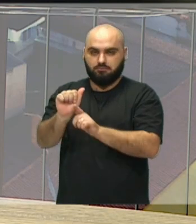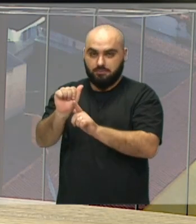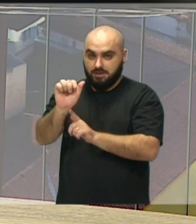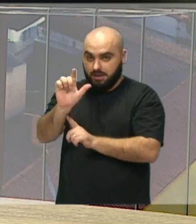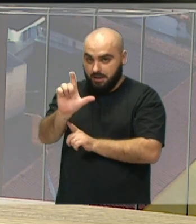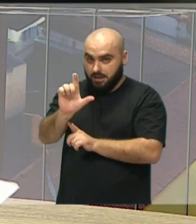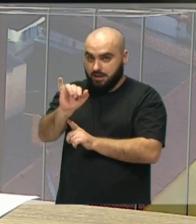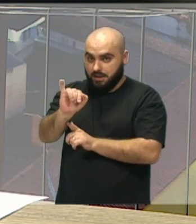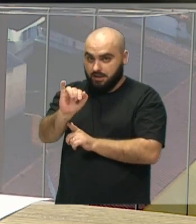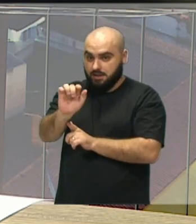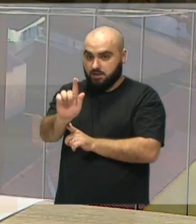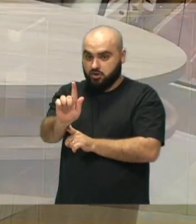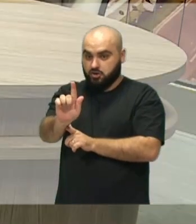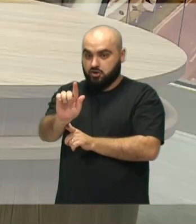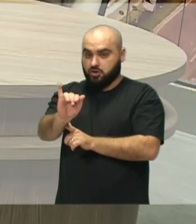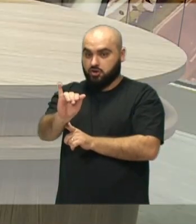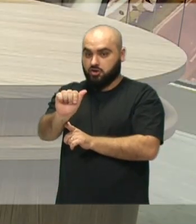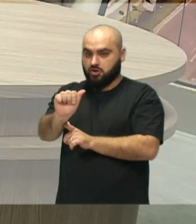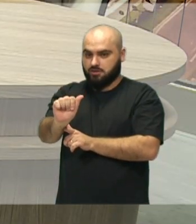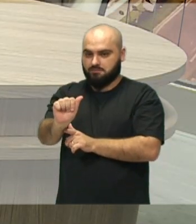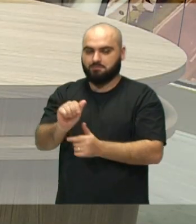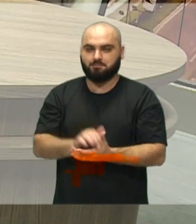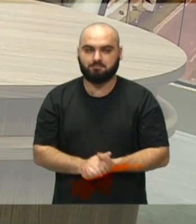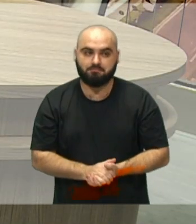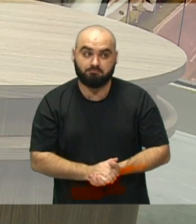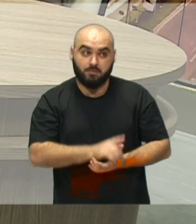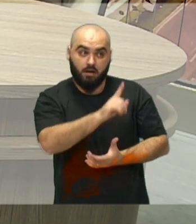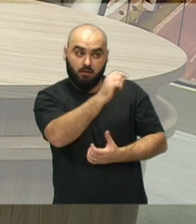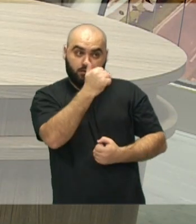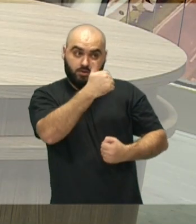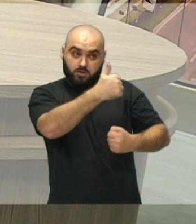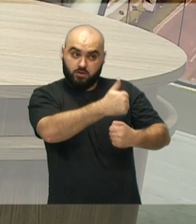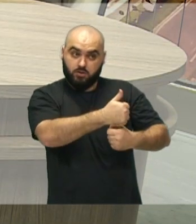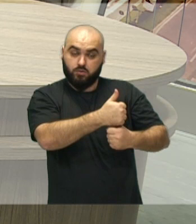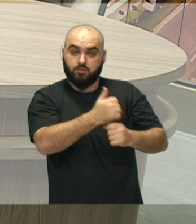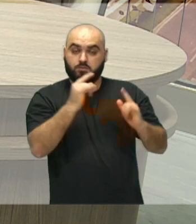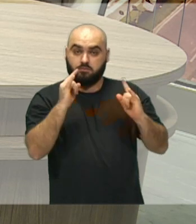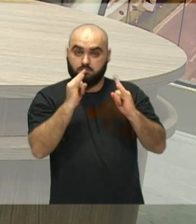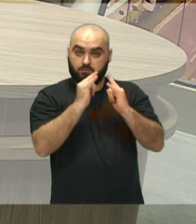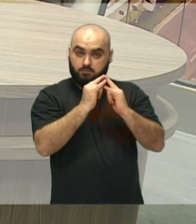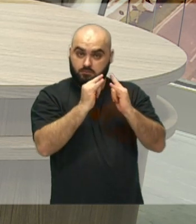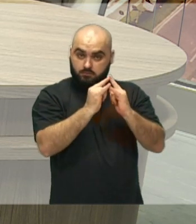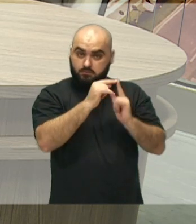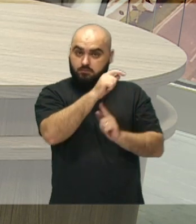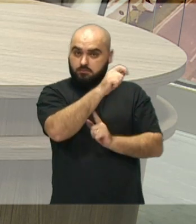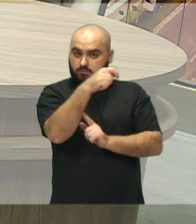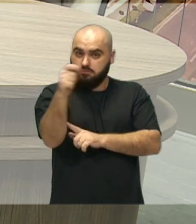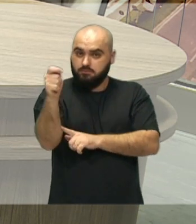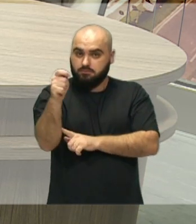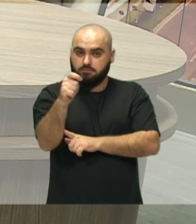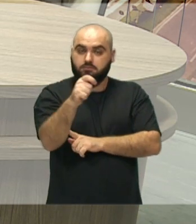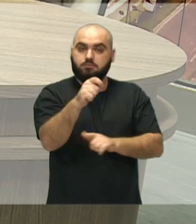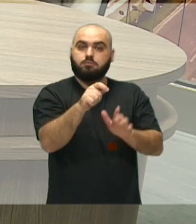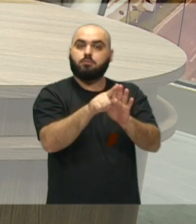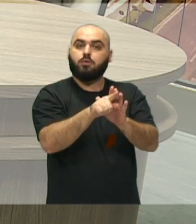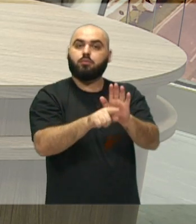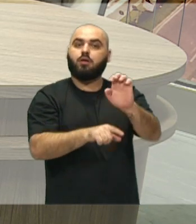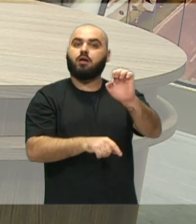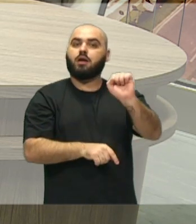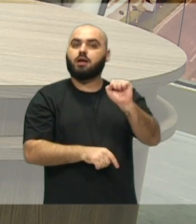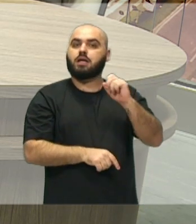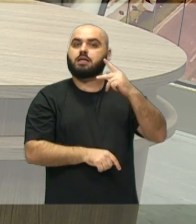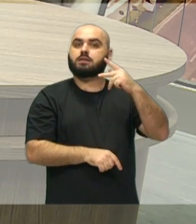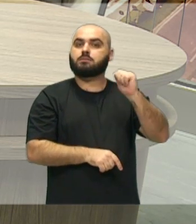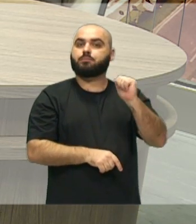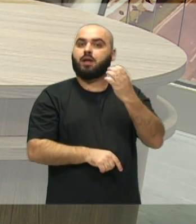Espaço Silvestre. A gente estava conversando, né, Lígia? Quer dizer, as pessoas